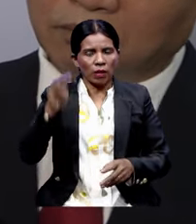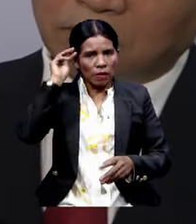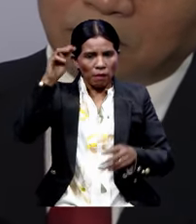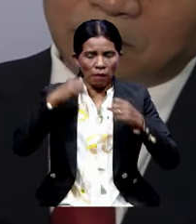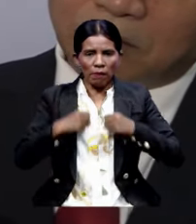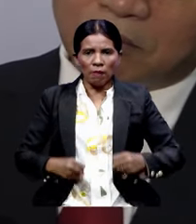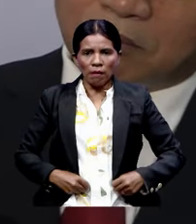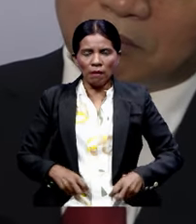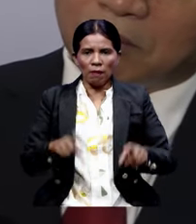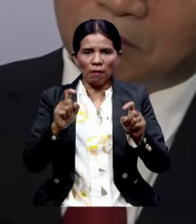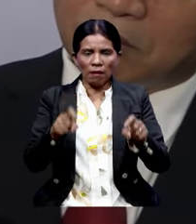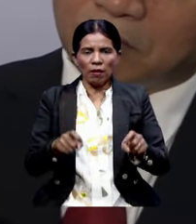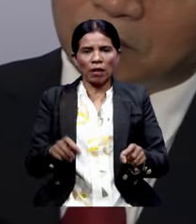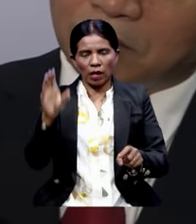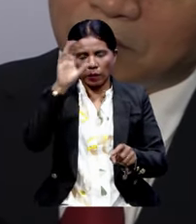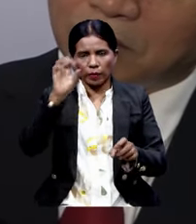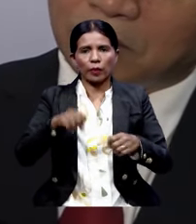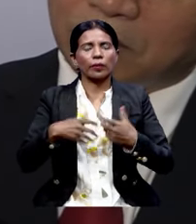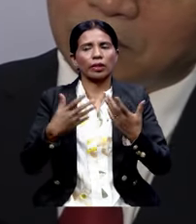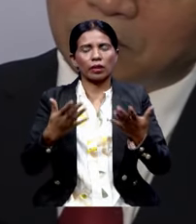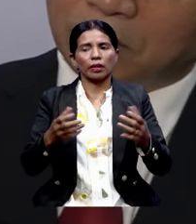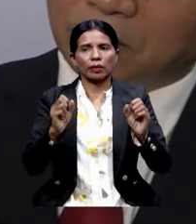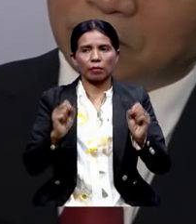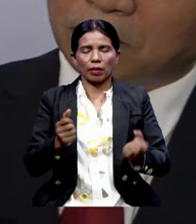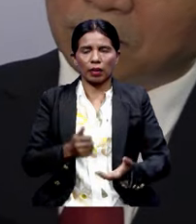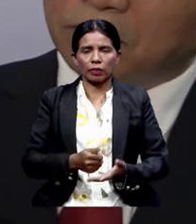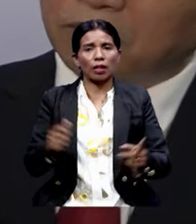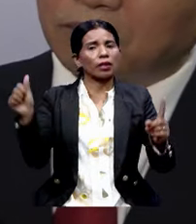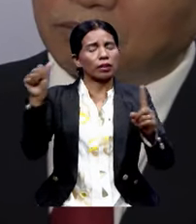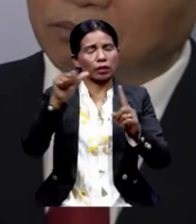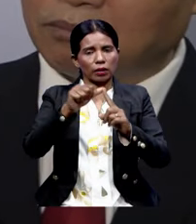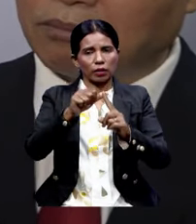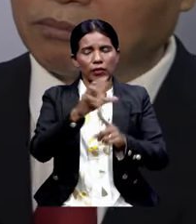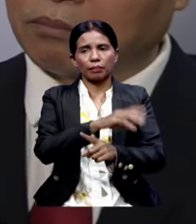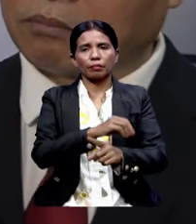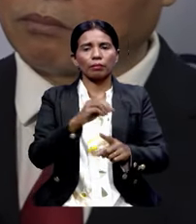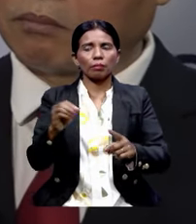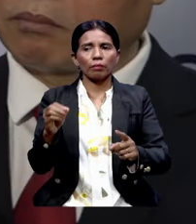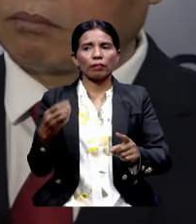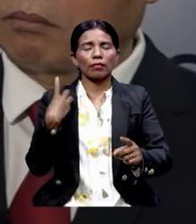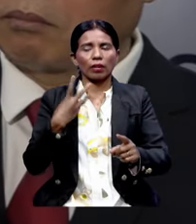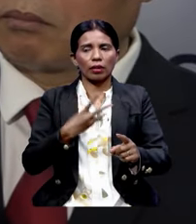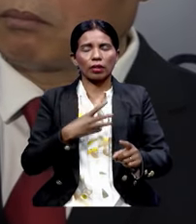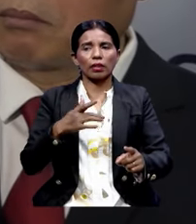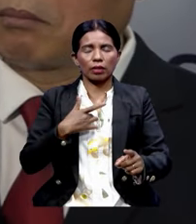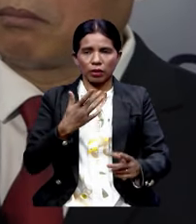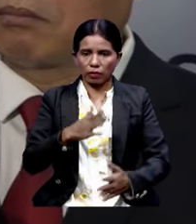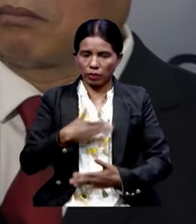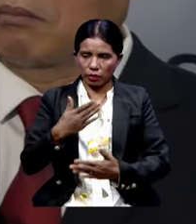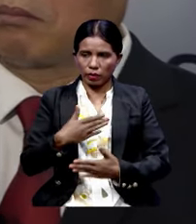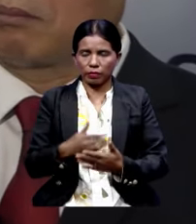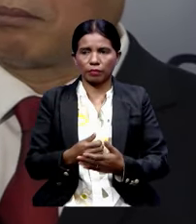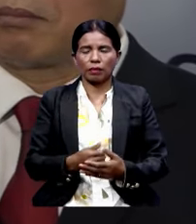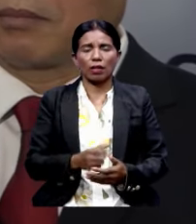saúde tem que buscar maneiras para a atingir indicadores de satisfatório.